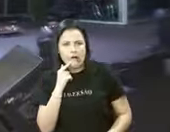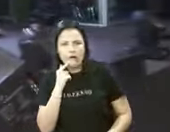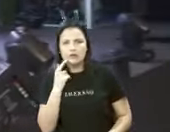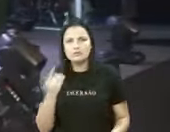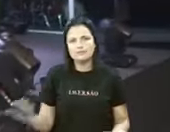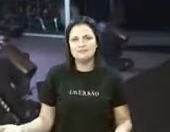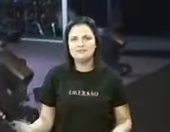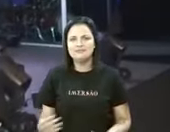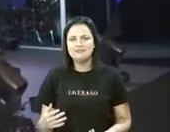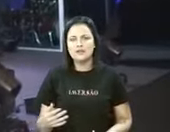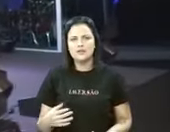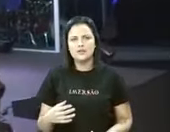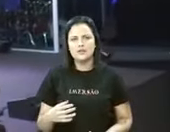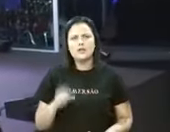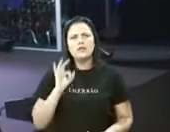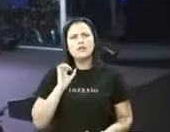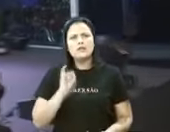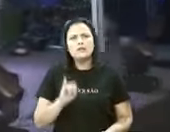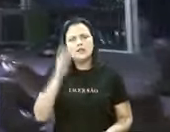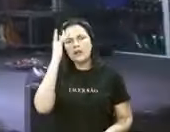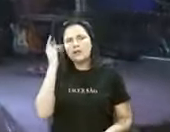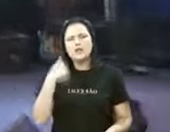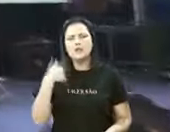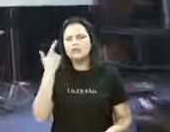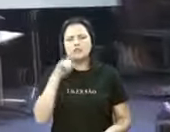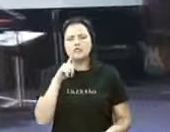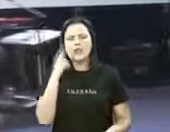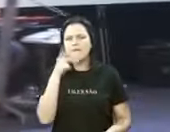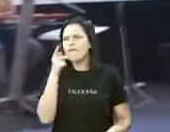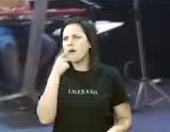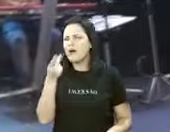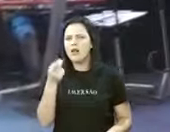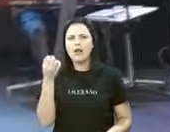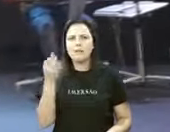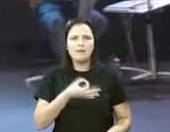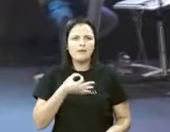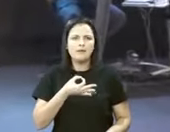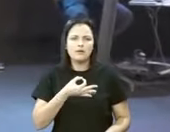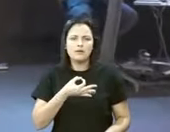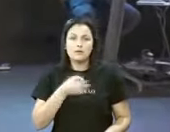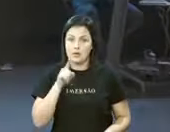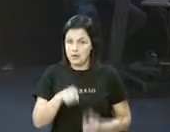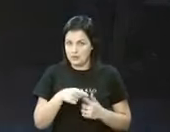eu não vou conseguir mais falar direito? Porque você nunca vai saber como será o pós-altar.